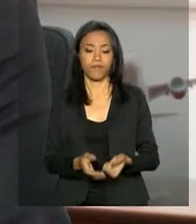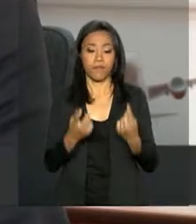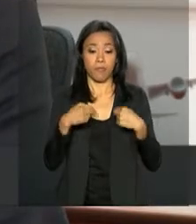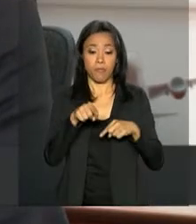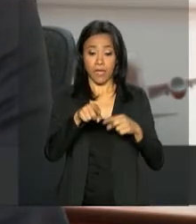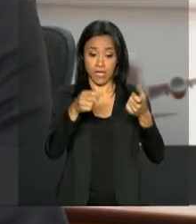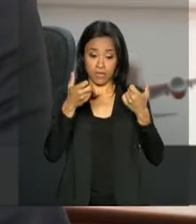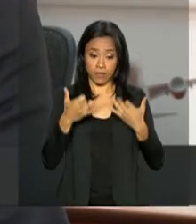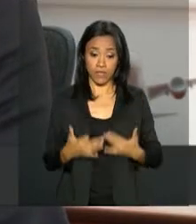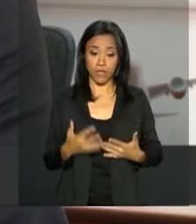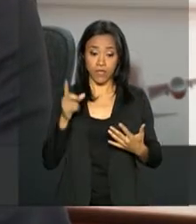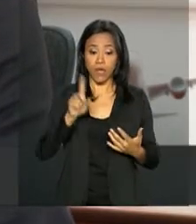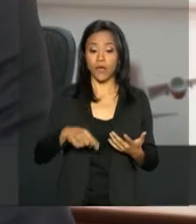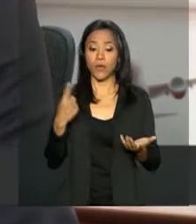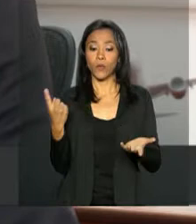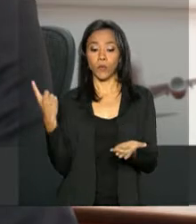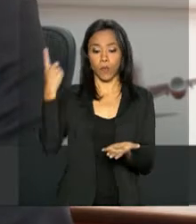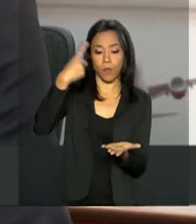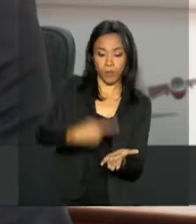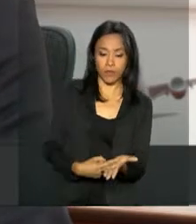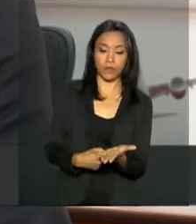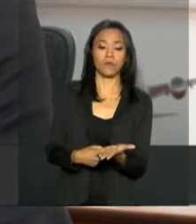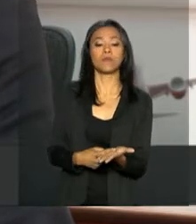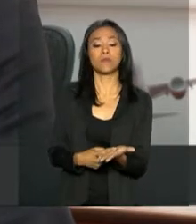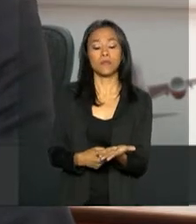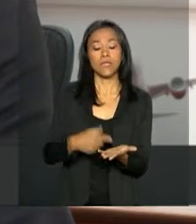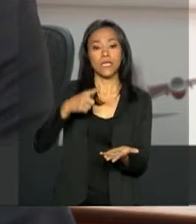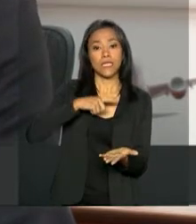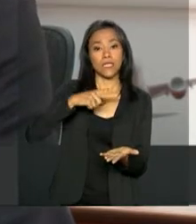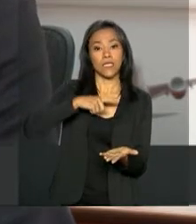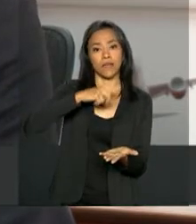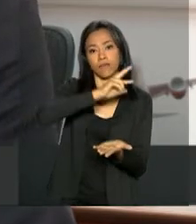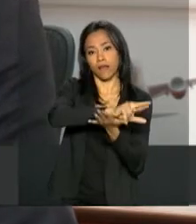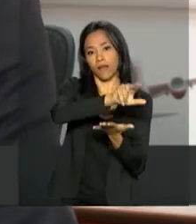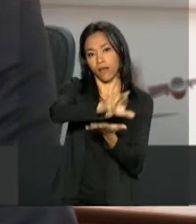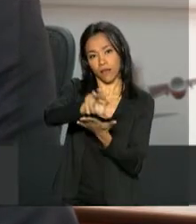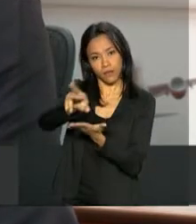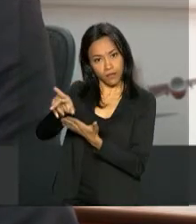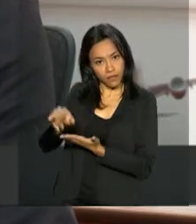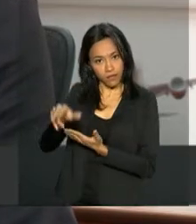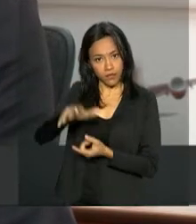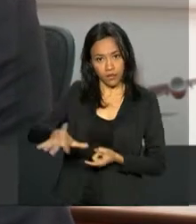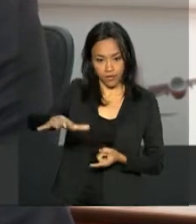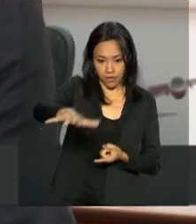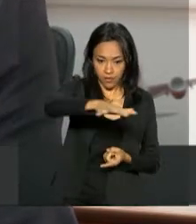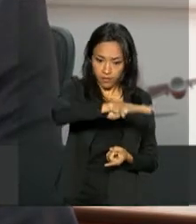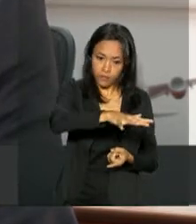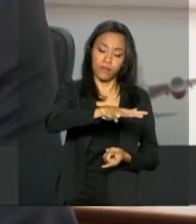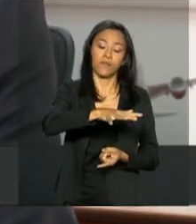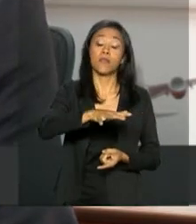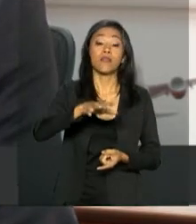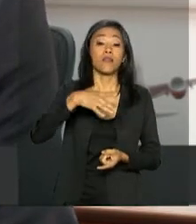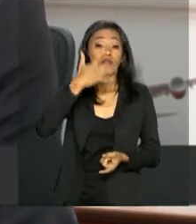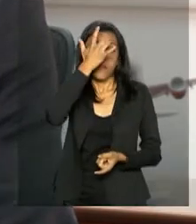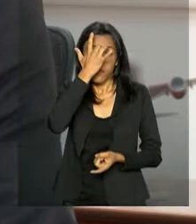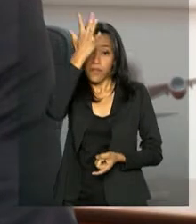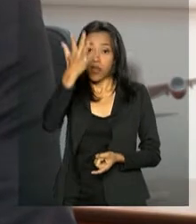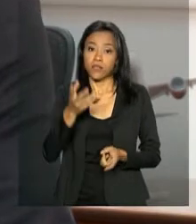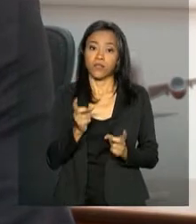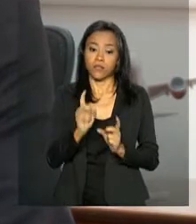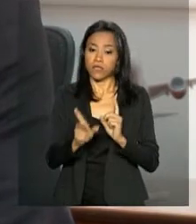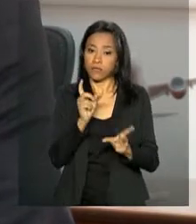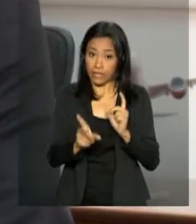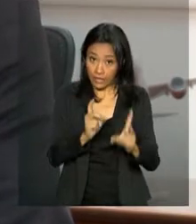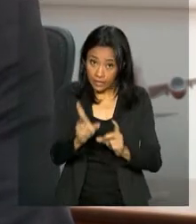que abrange mais áreas do que o acordo atual ele facilita o comércio ele